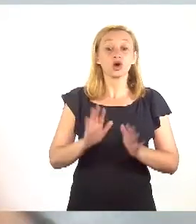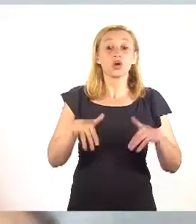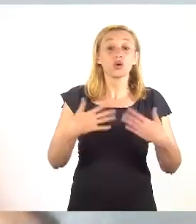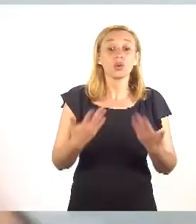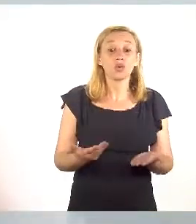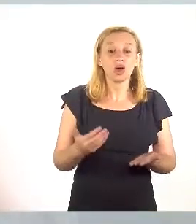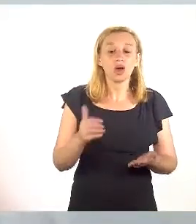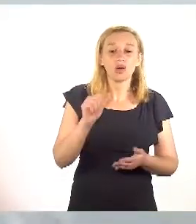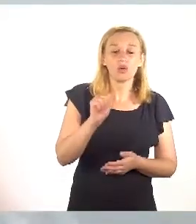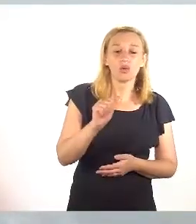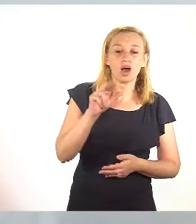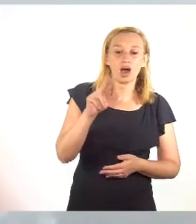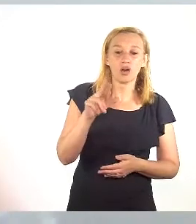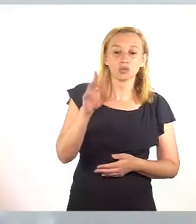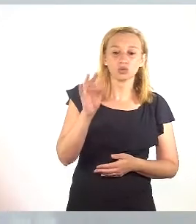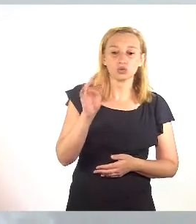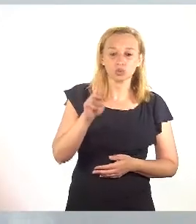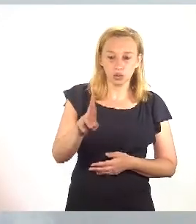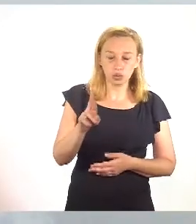autor nacional